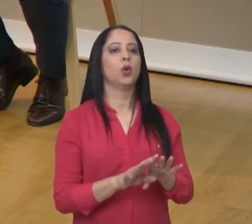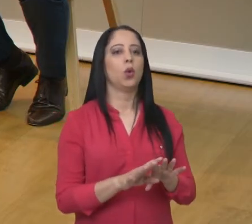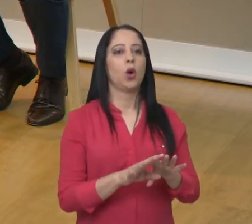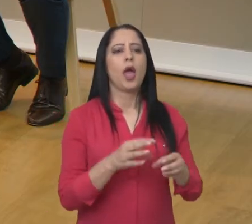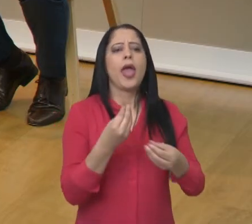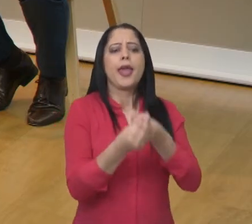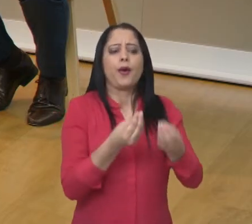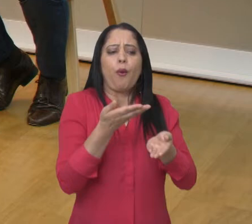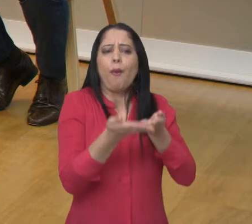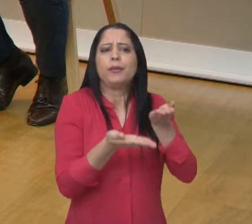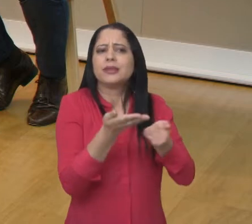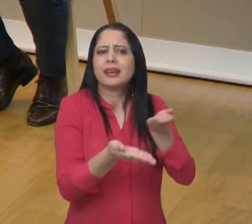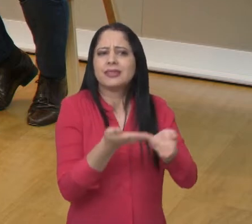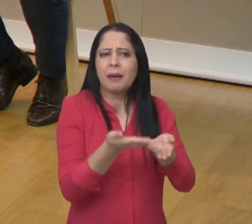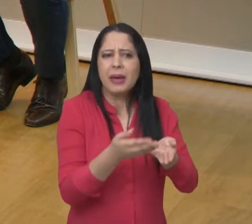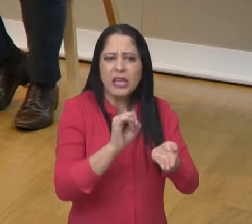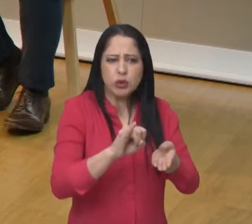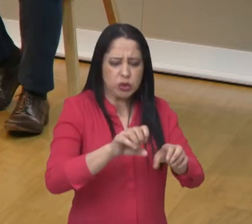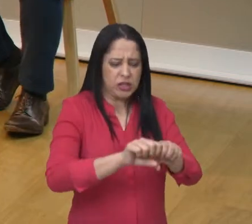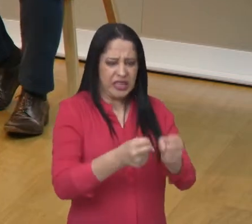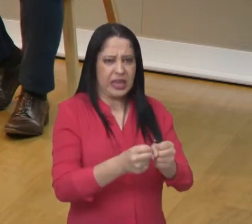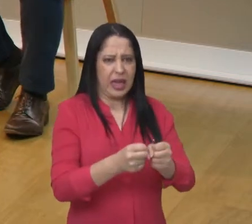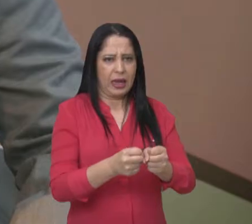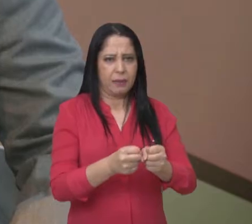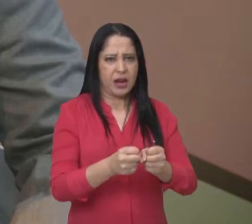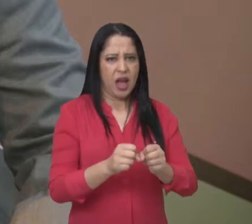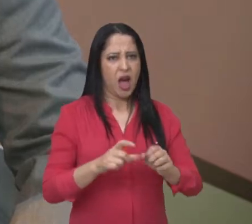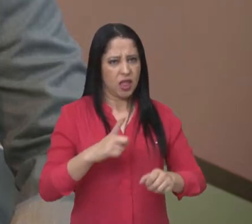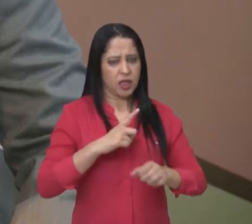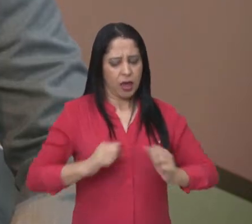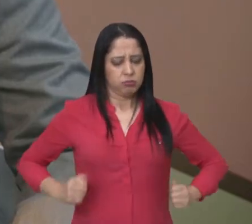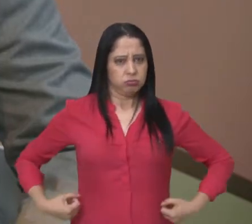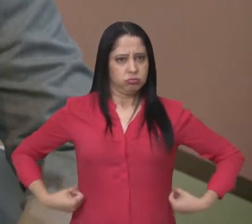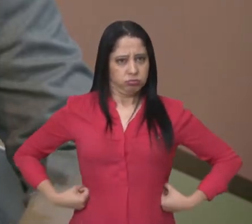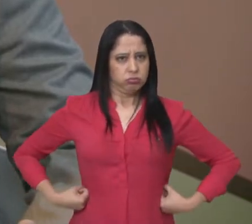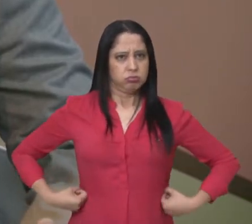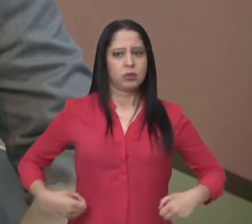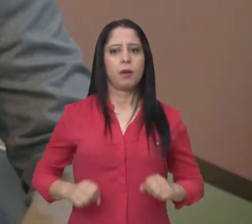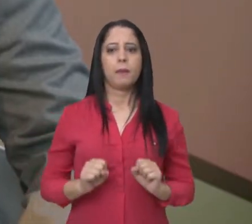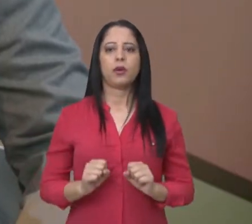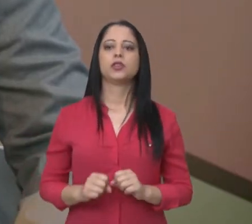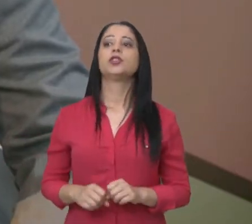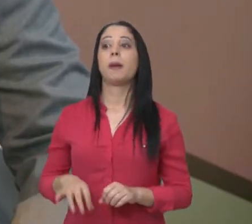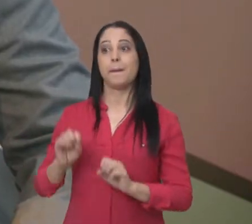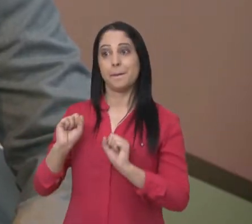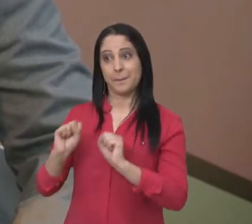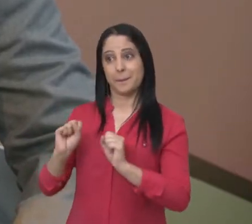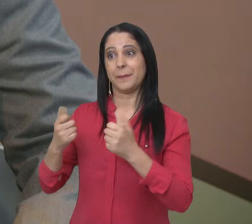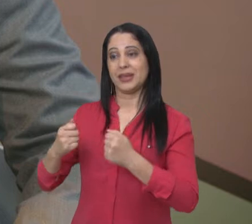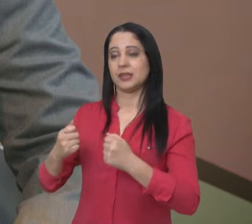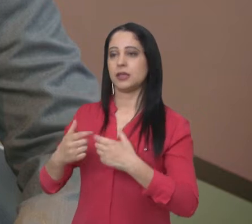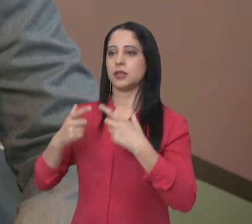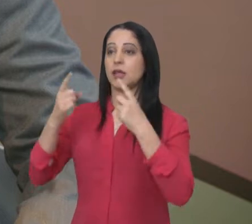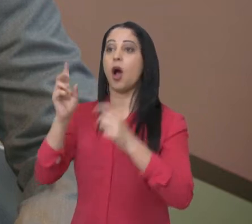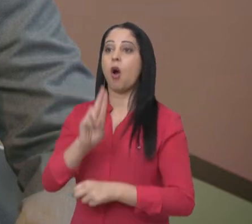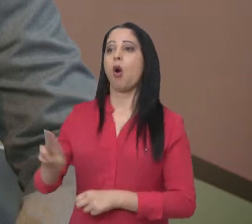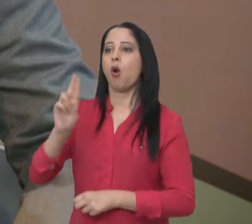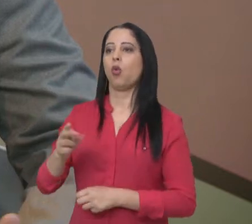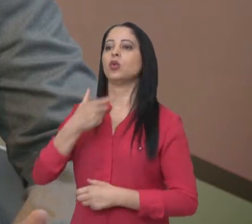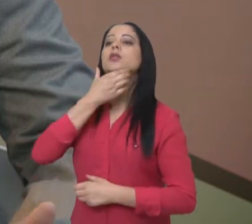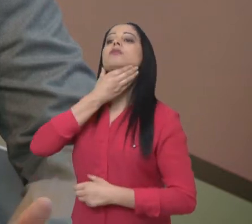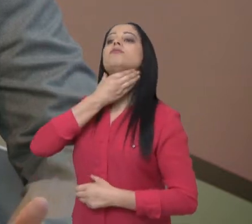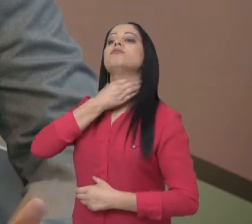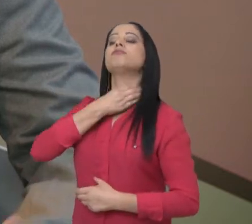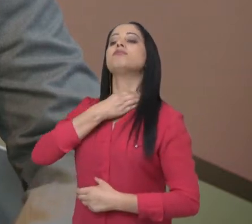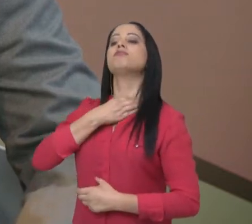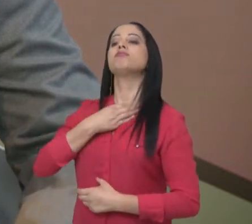coluna? Como que é feito o tratamento? Sim. Alguns casos a gente pode tratar com o uso de colete, de algumas órteses, que a gente